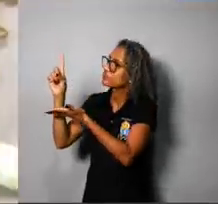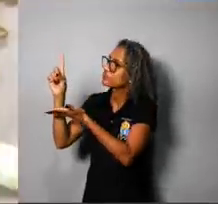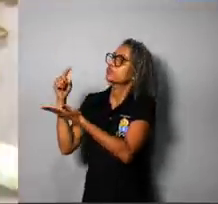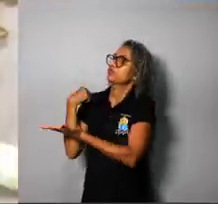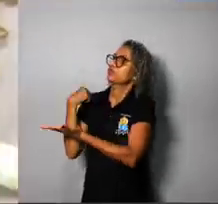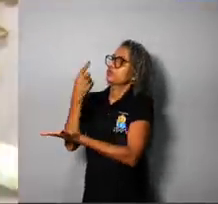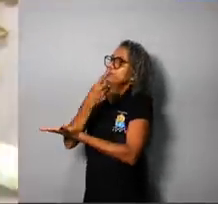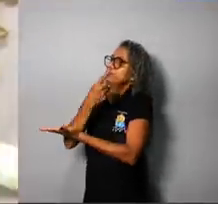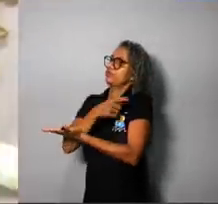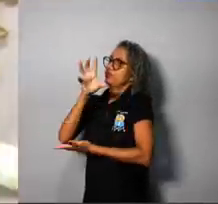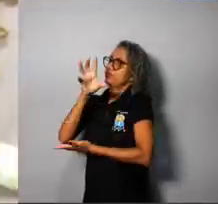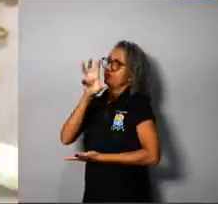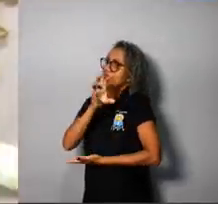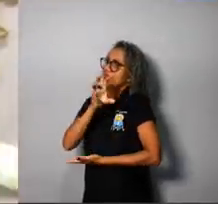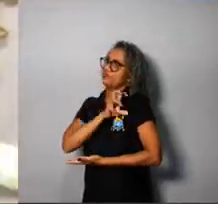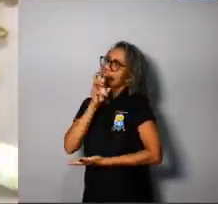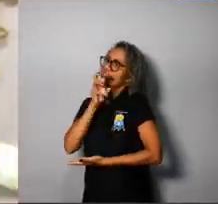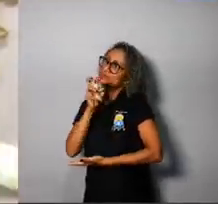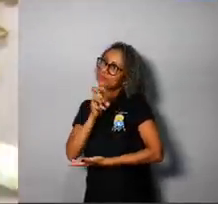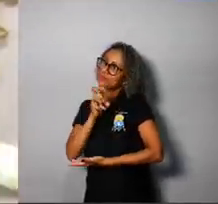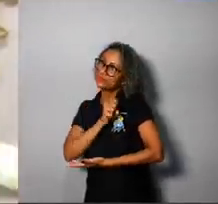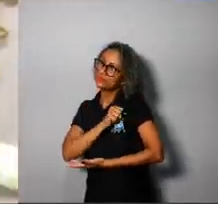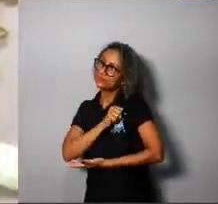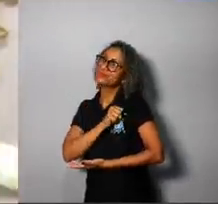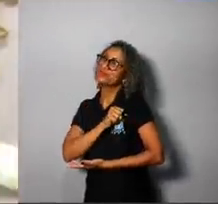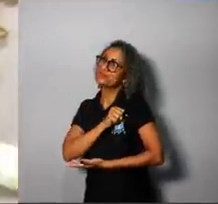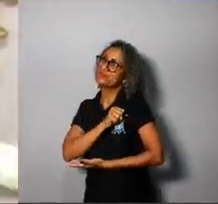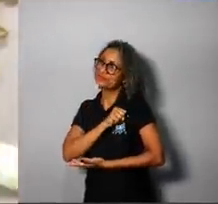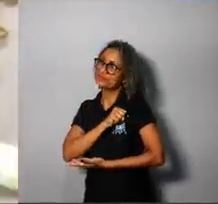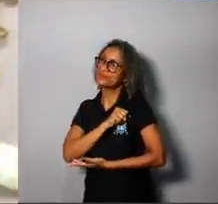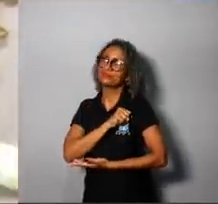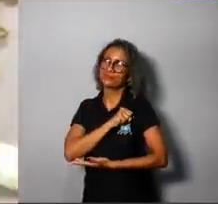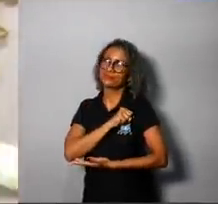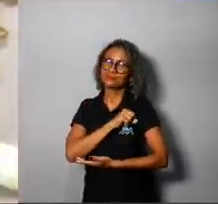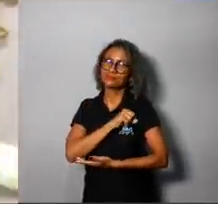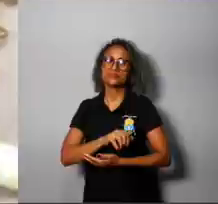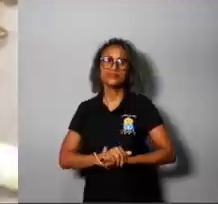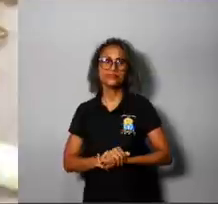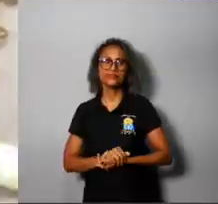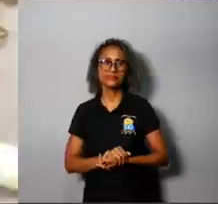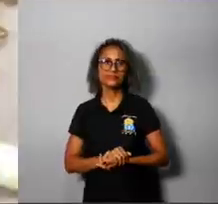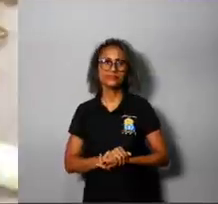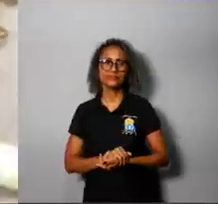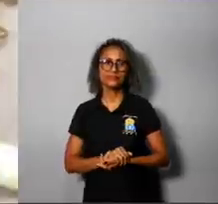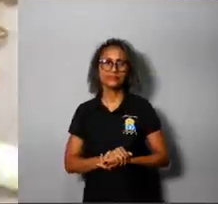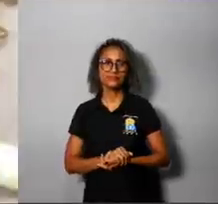consagraste o nosso amor.